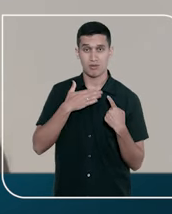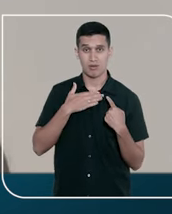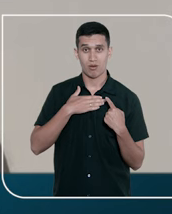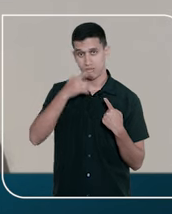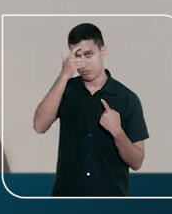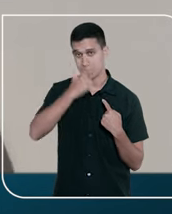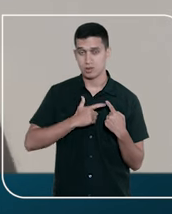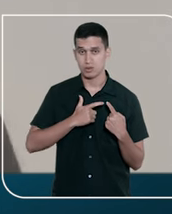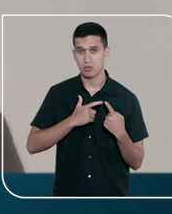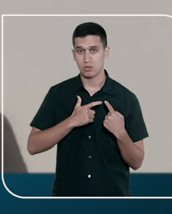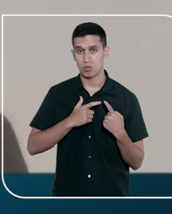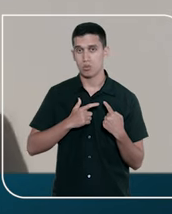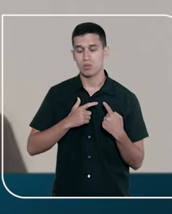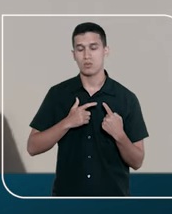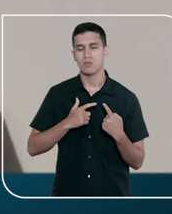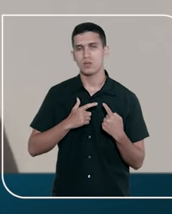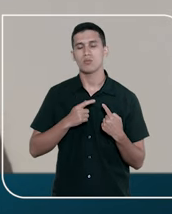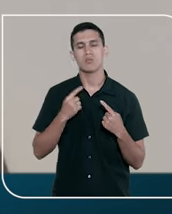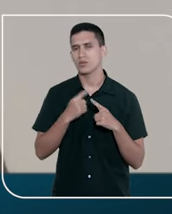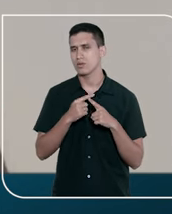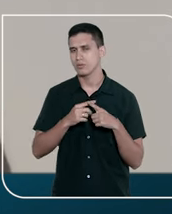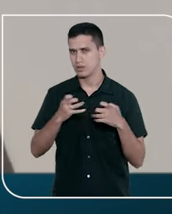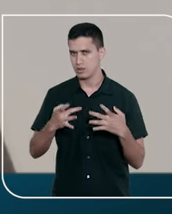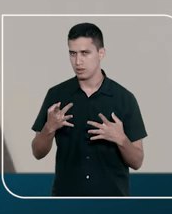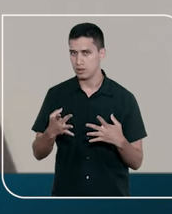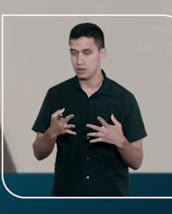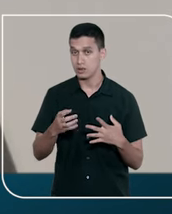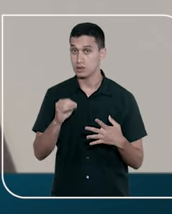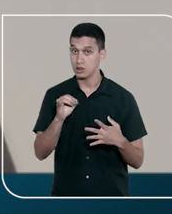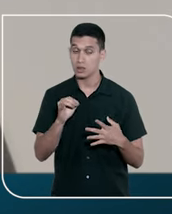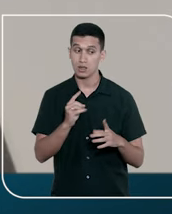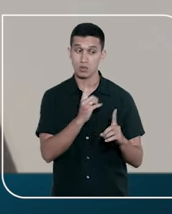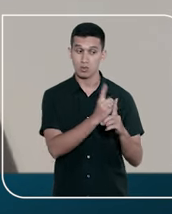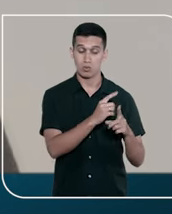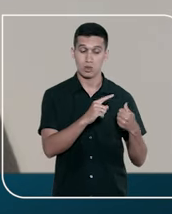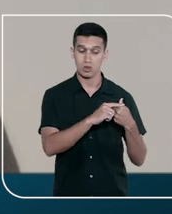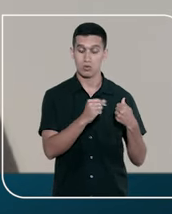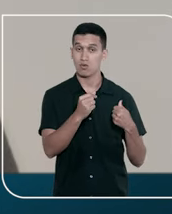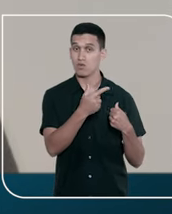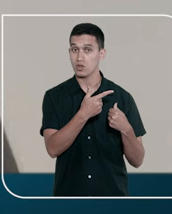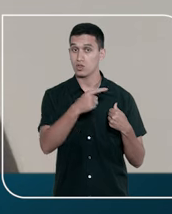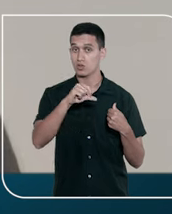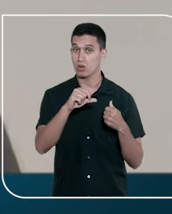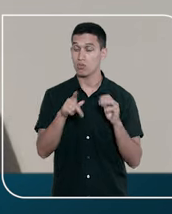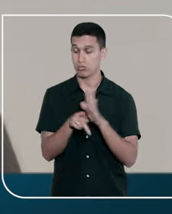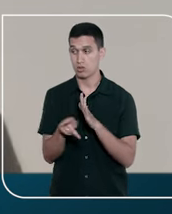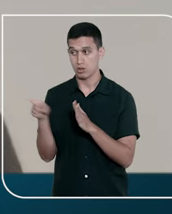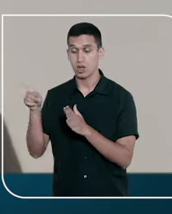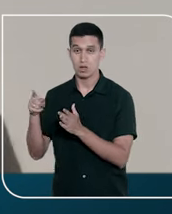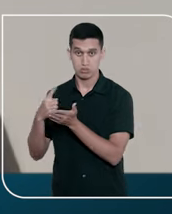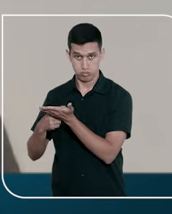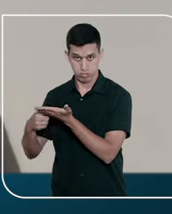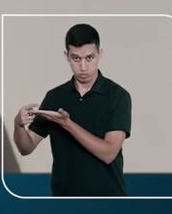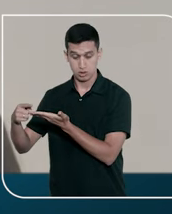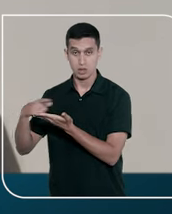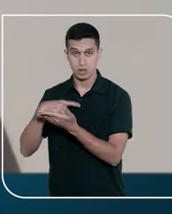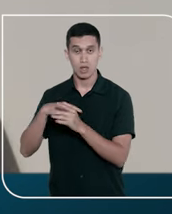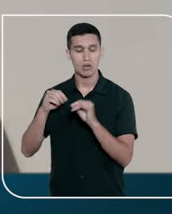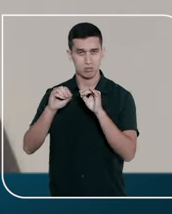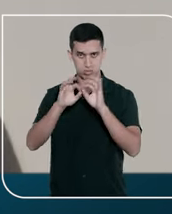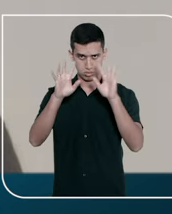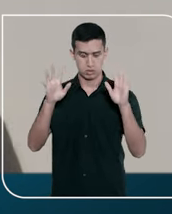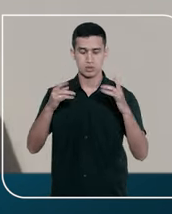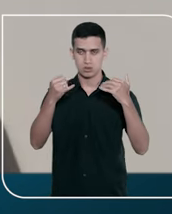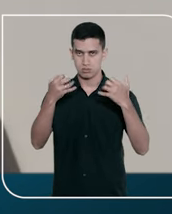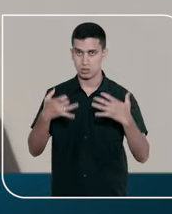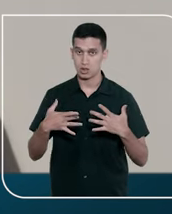estou dizendo isso? Porque se nós formos ao artigo 29 da Convenção de Montreal, lá tem muito claro uma disposição que